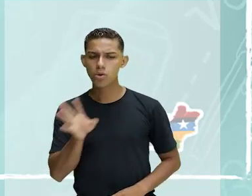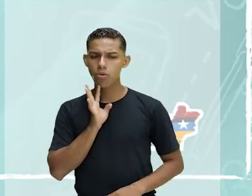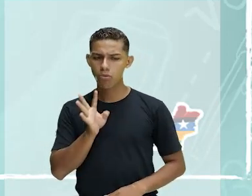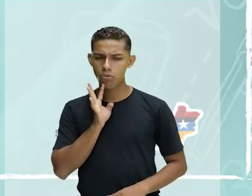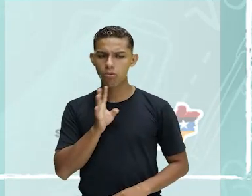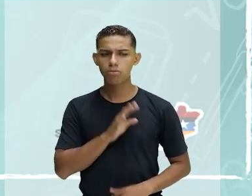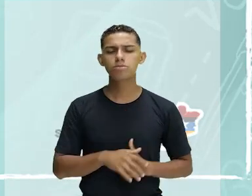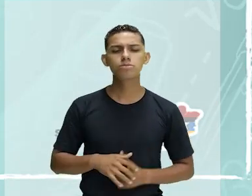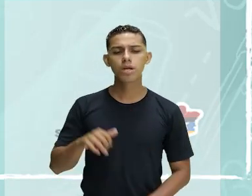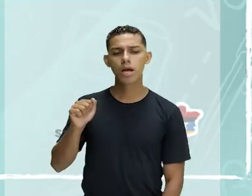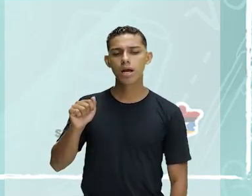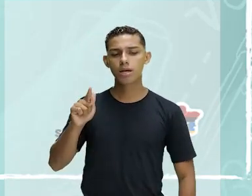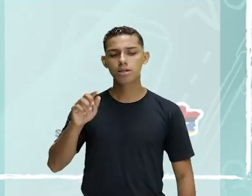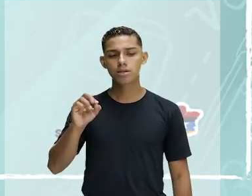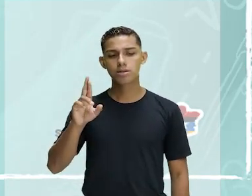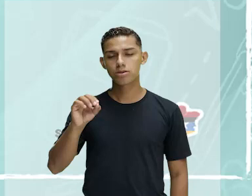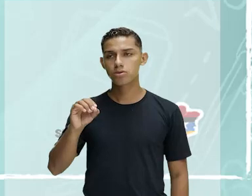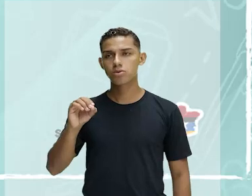de agroturismo?